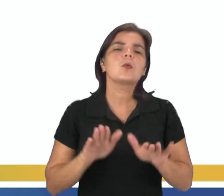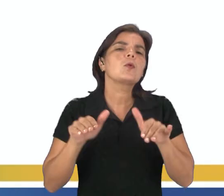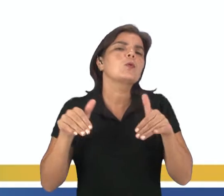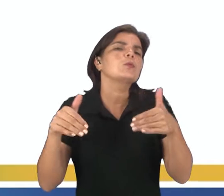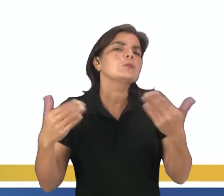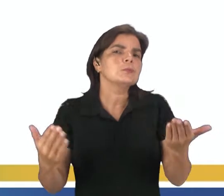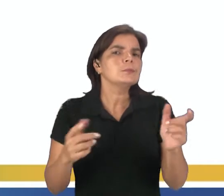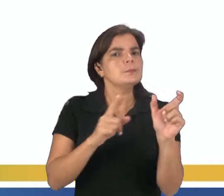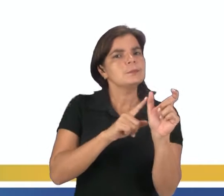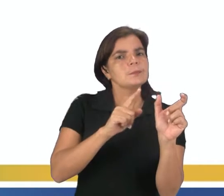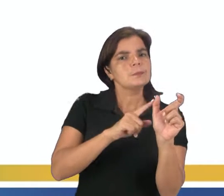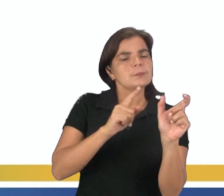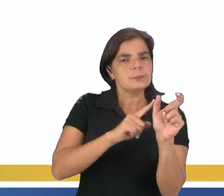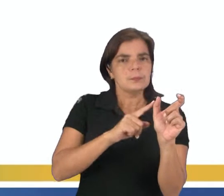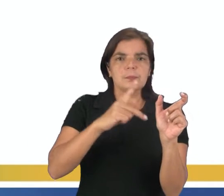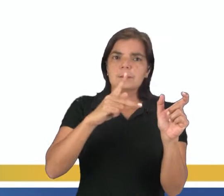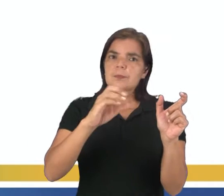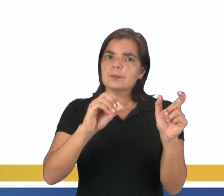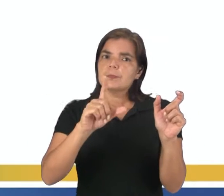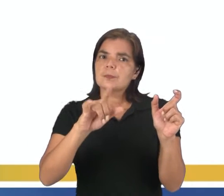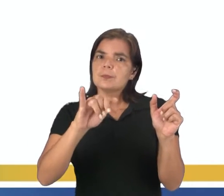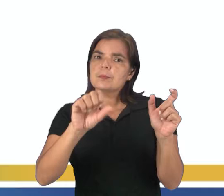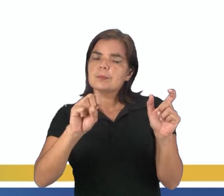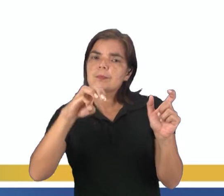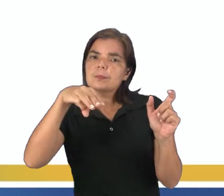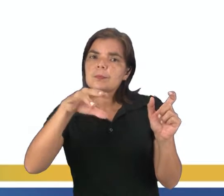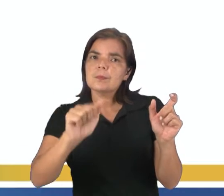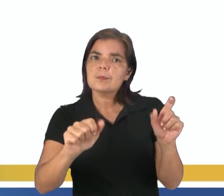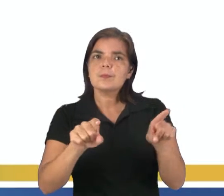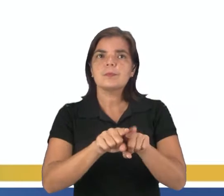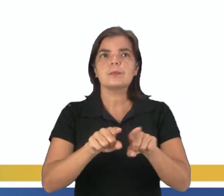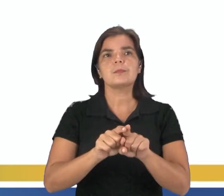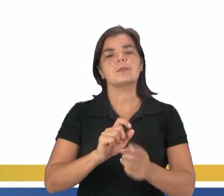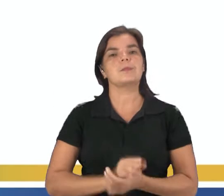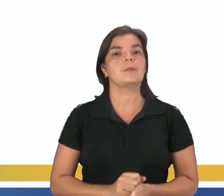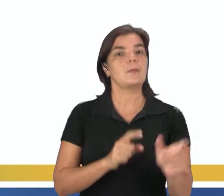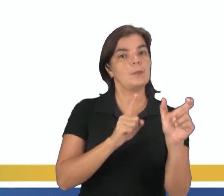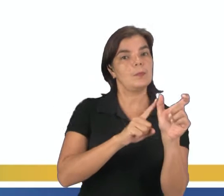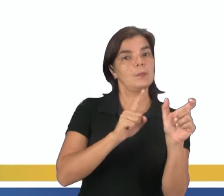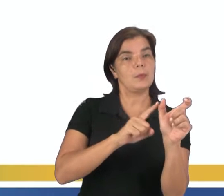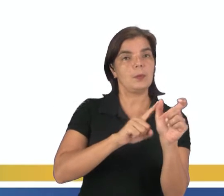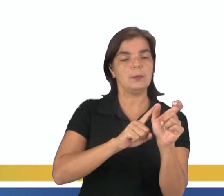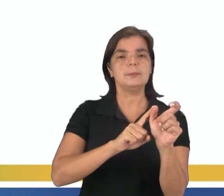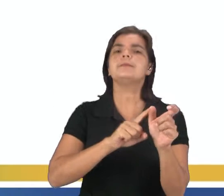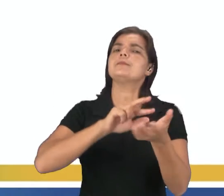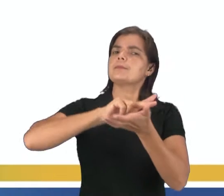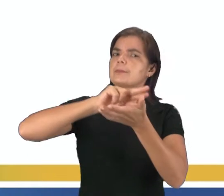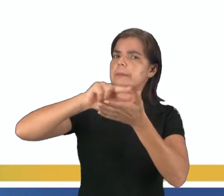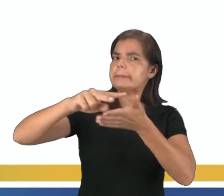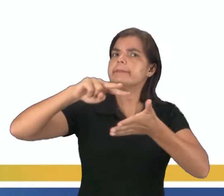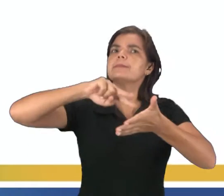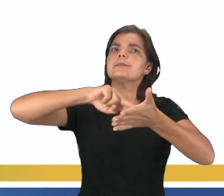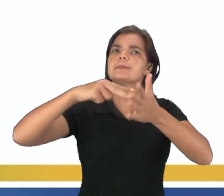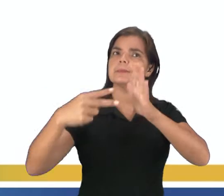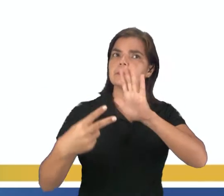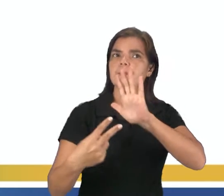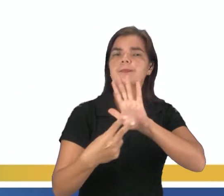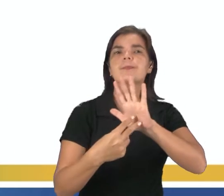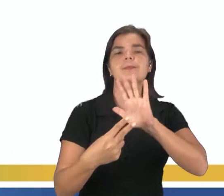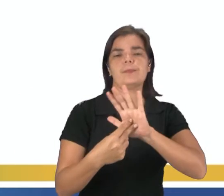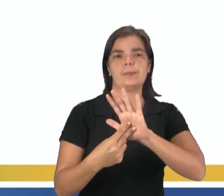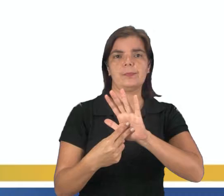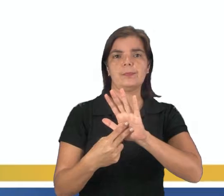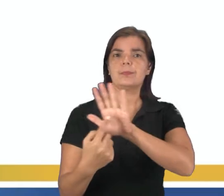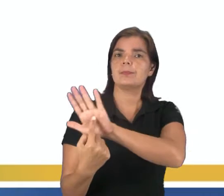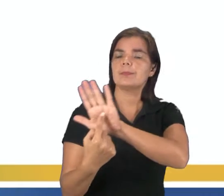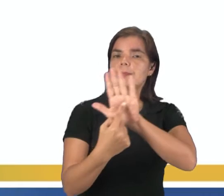Que es la polissemia? O que seria a polissemia, então? Palavras polissêmicas são palavras que apresentam mais do